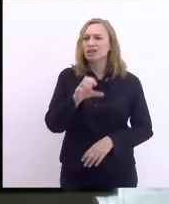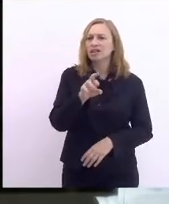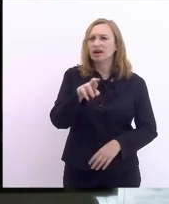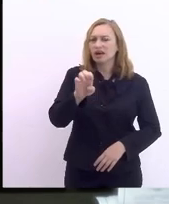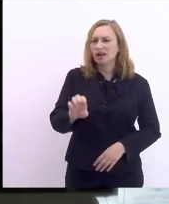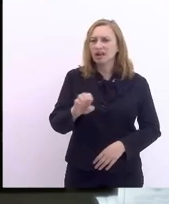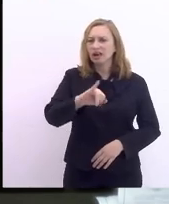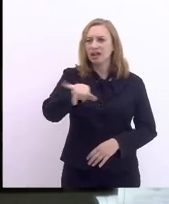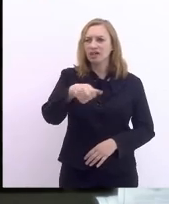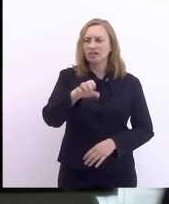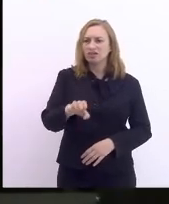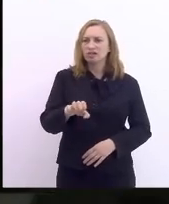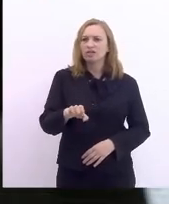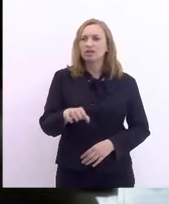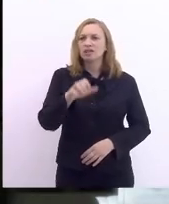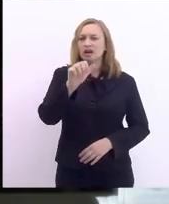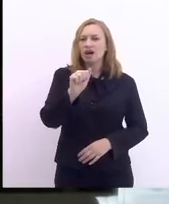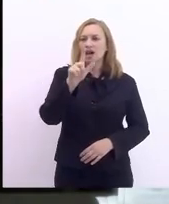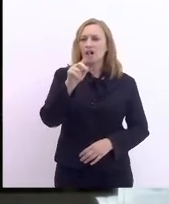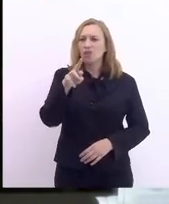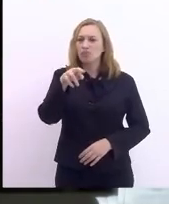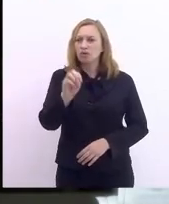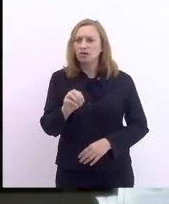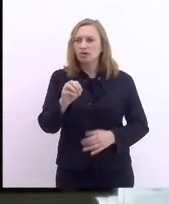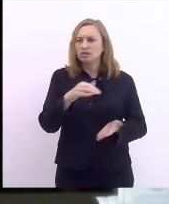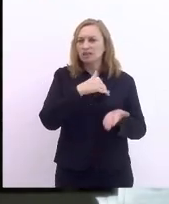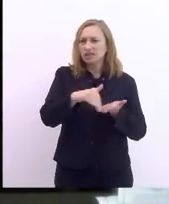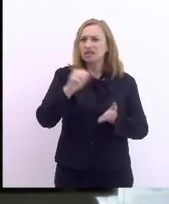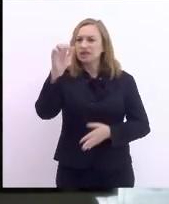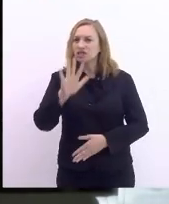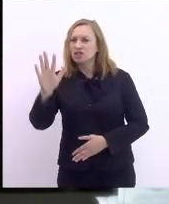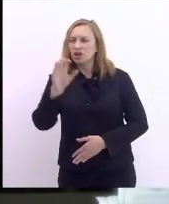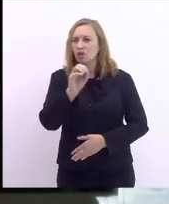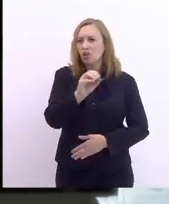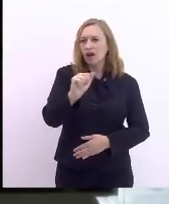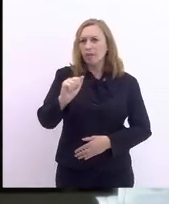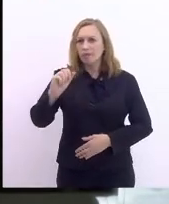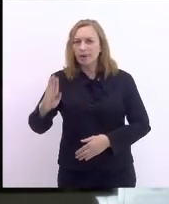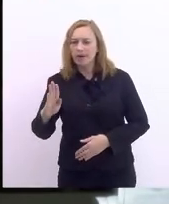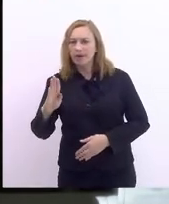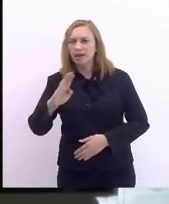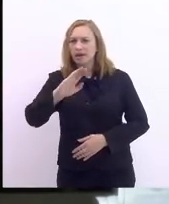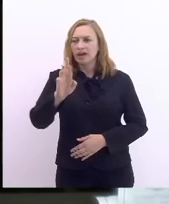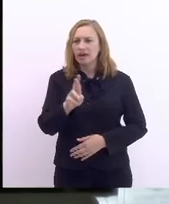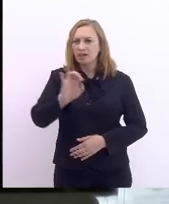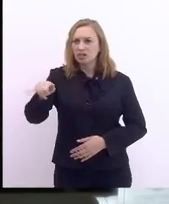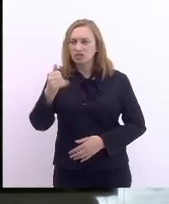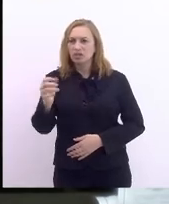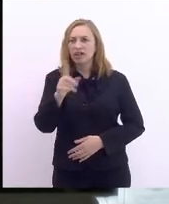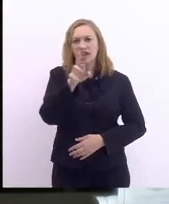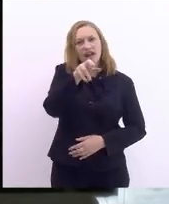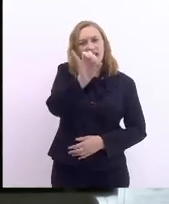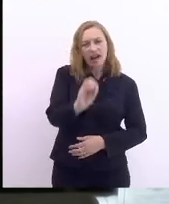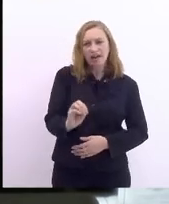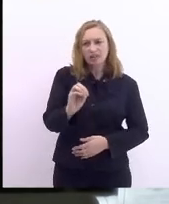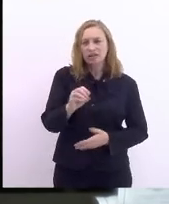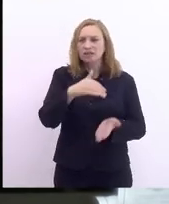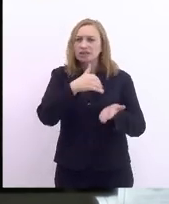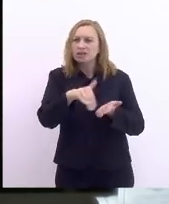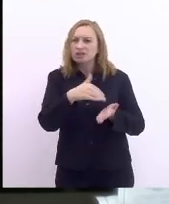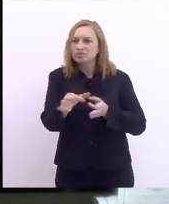crea-rj Álvaro Quintão secretário-geral da OAB RJ Ricardo Pinheiro